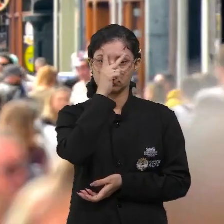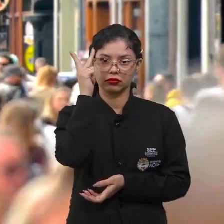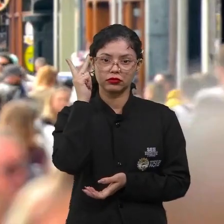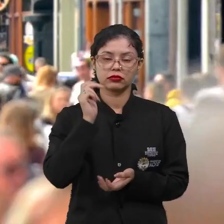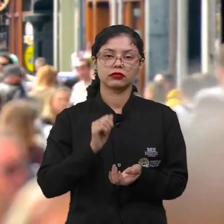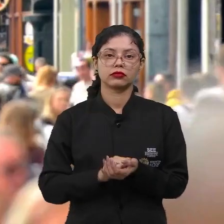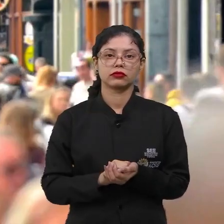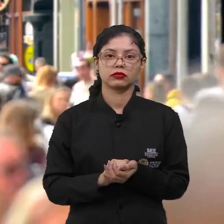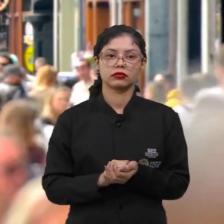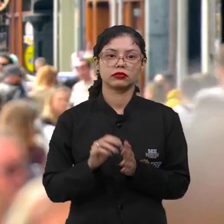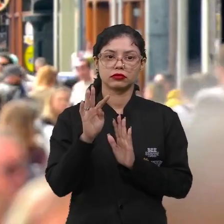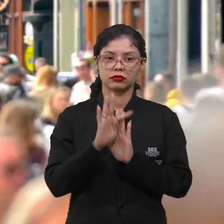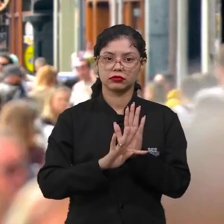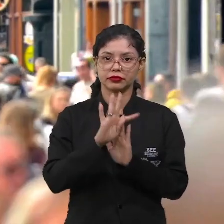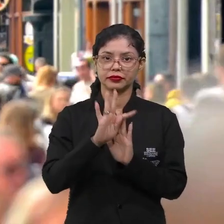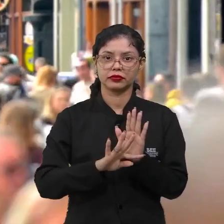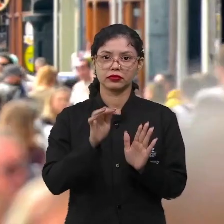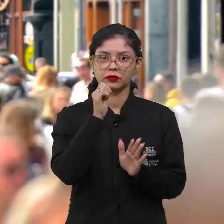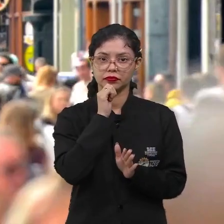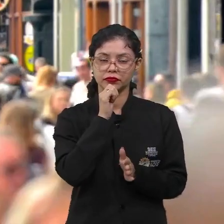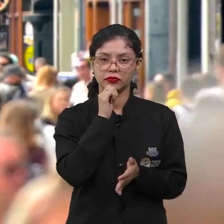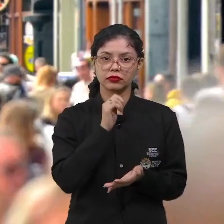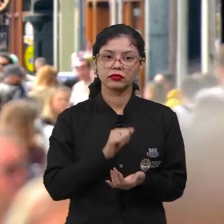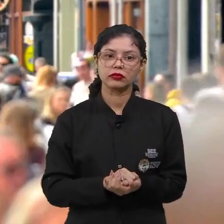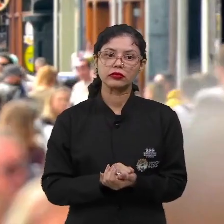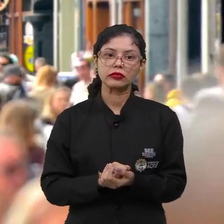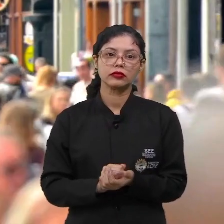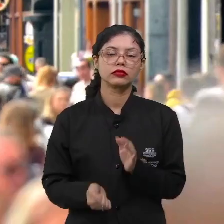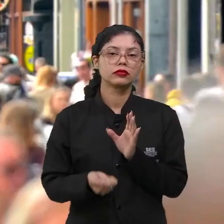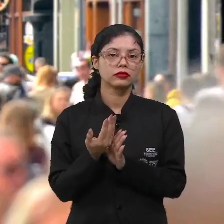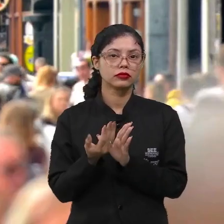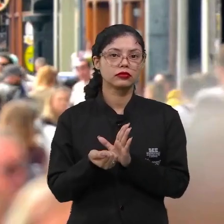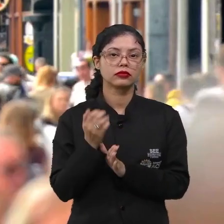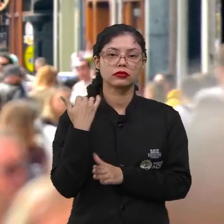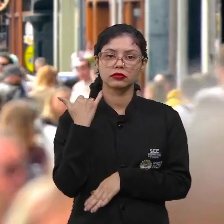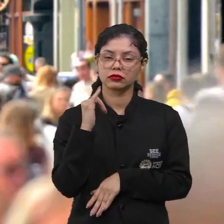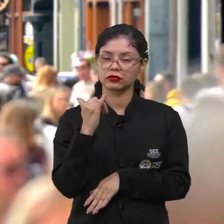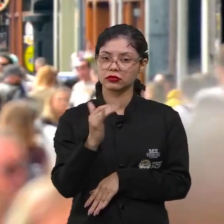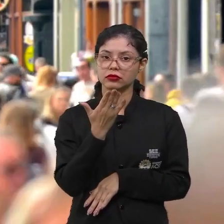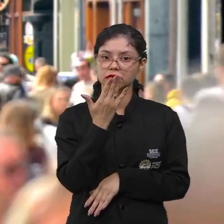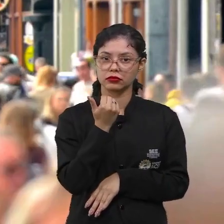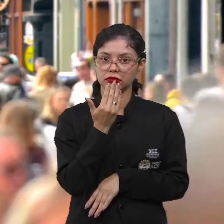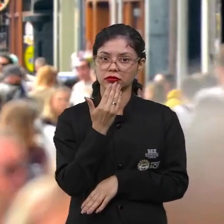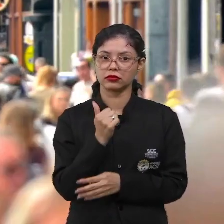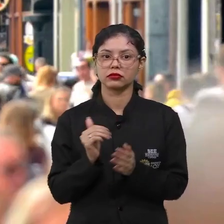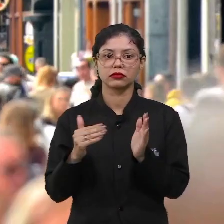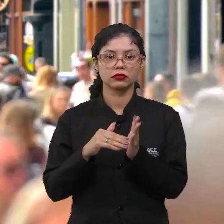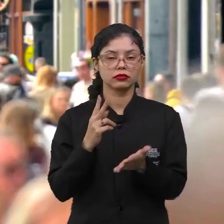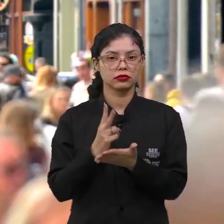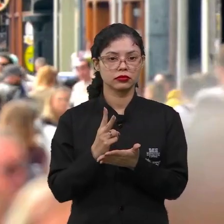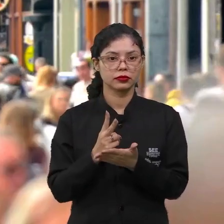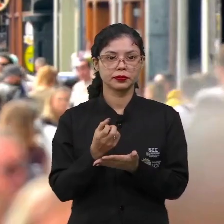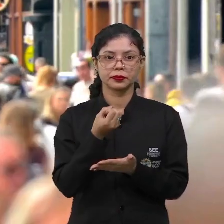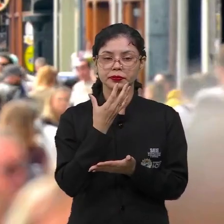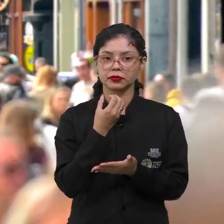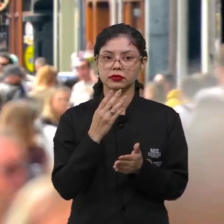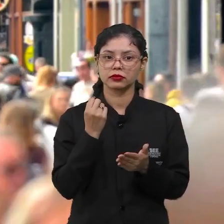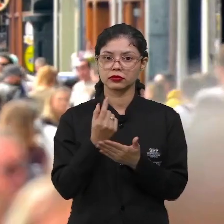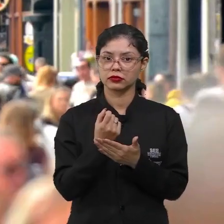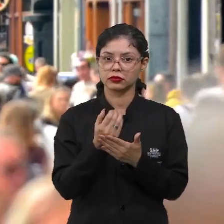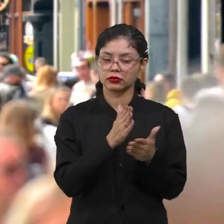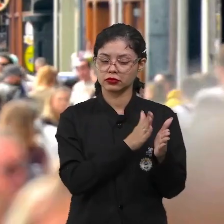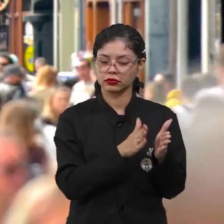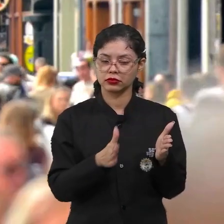próprio texto informou, vai demandar aí um aumento muito grande de produção de energia, de alimentos e até bens de consumo, seja de